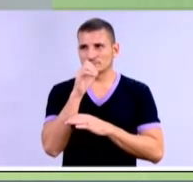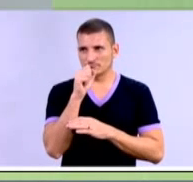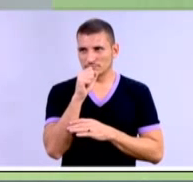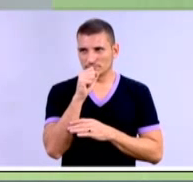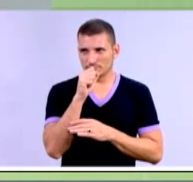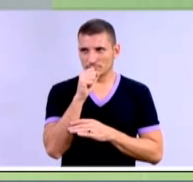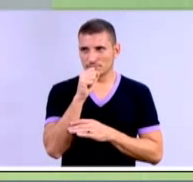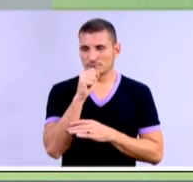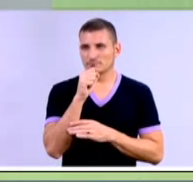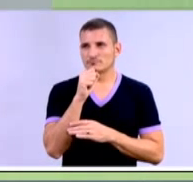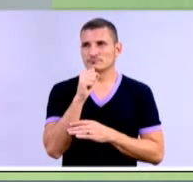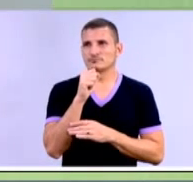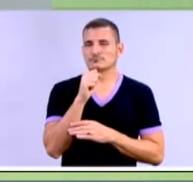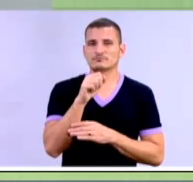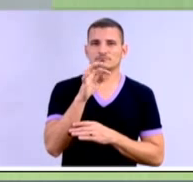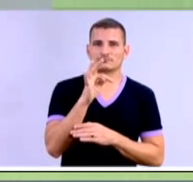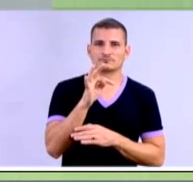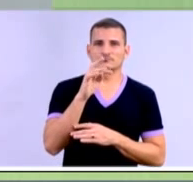o padrão